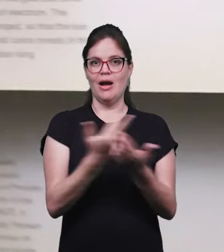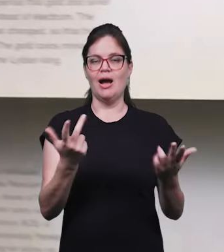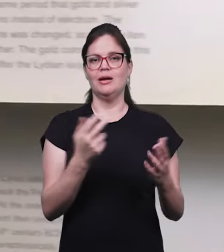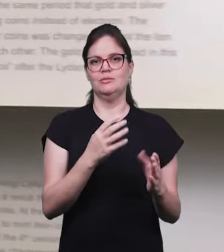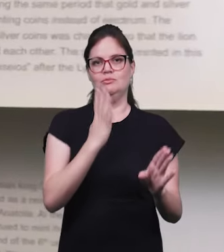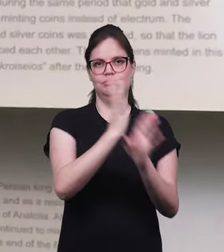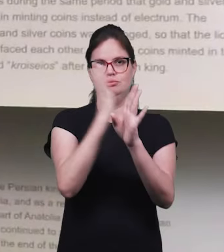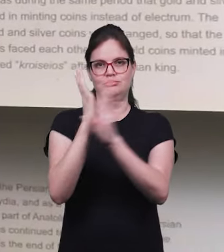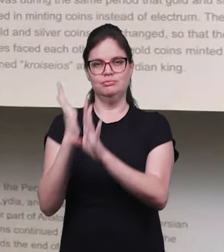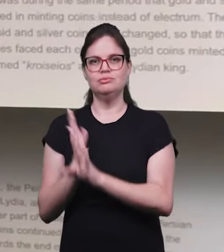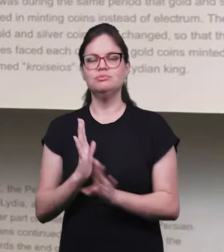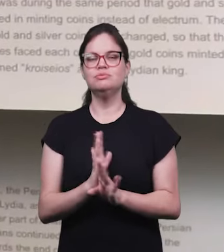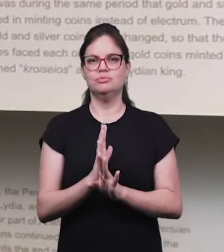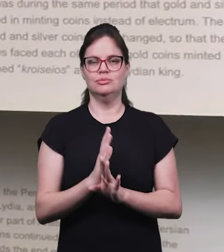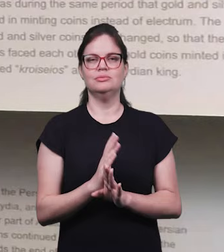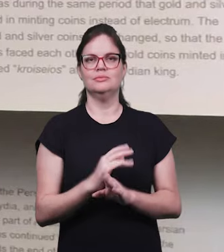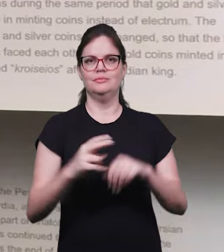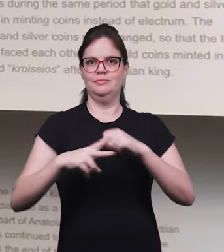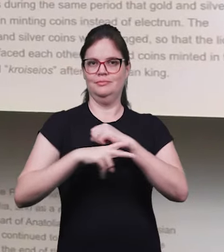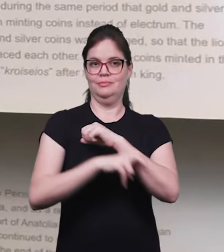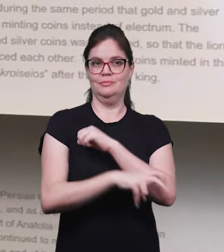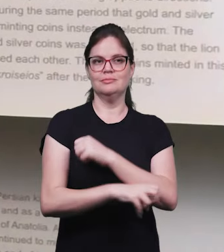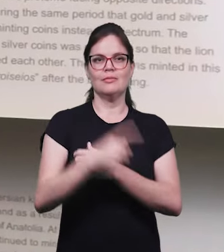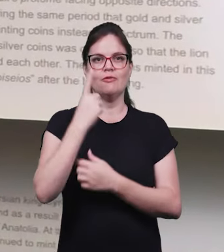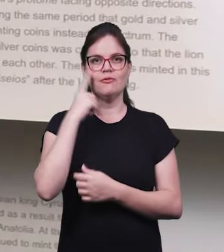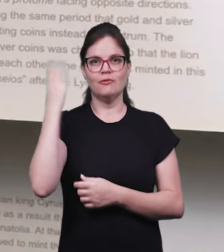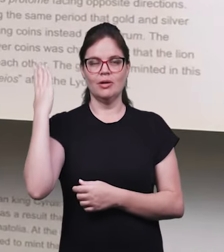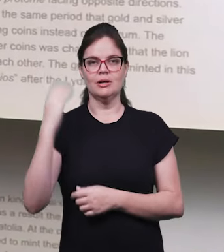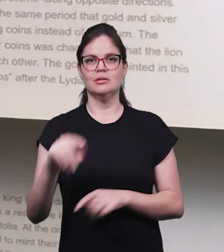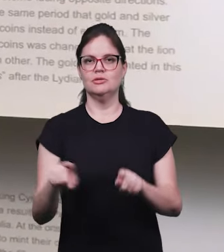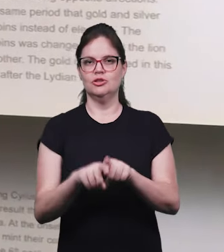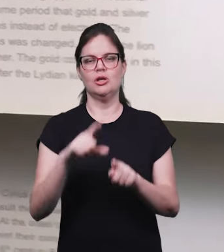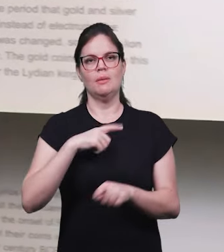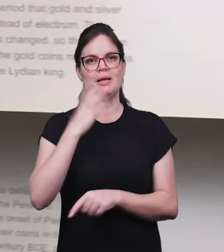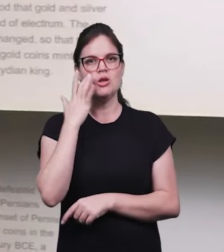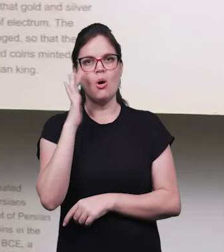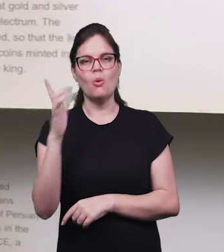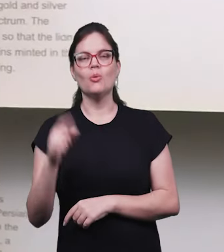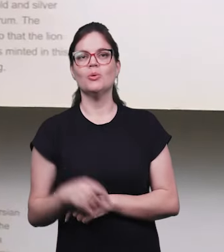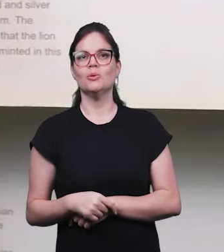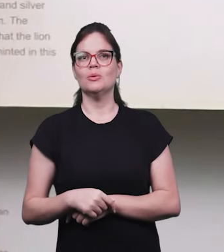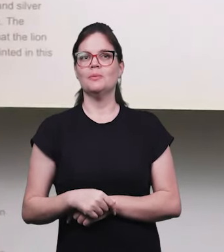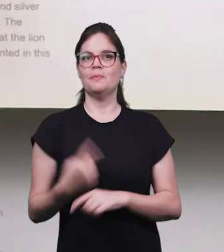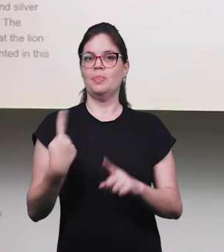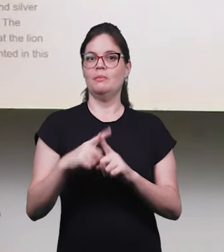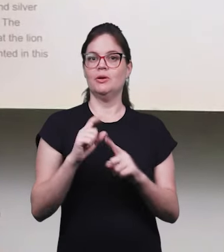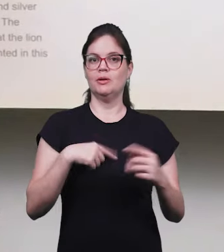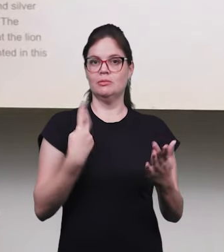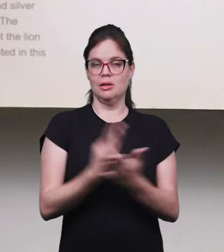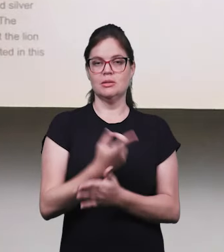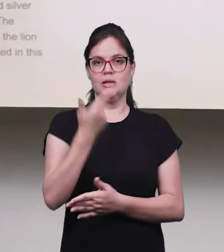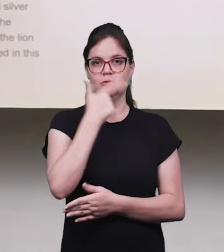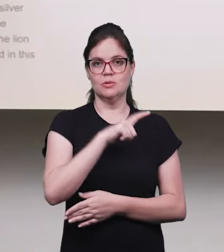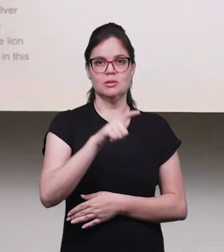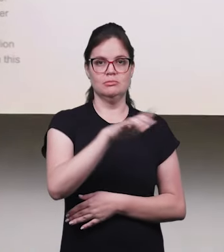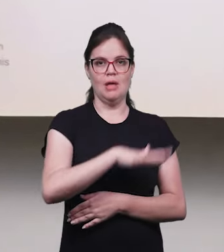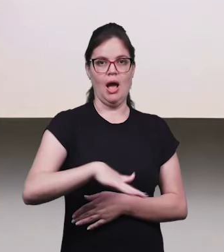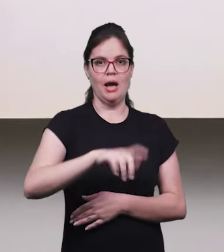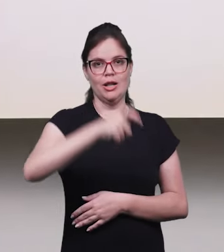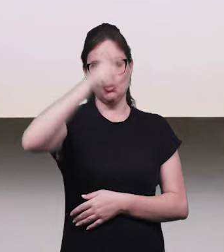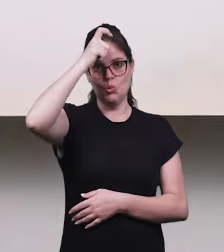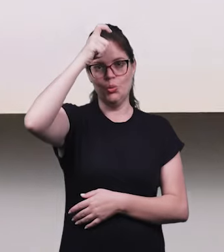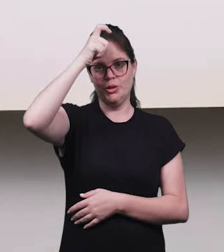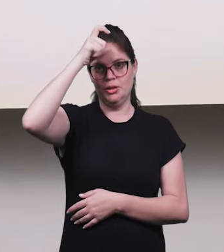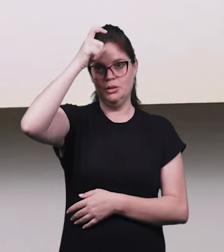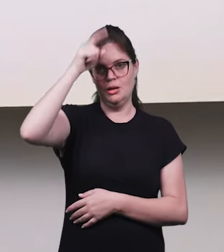que também é um achado arqueológico importante, a moeda de ouro, né? Porque as moedas, eles conquistaram também aquela região